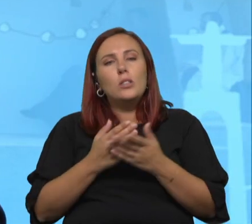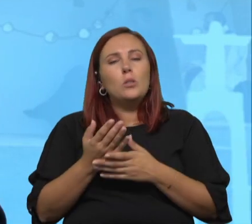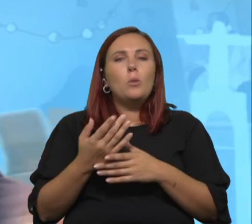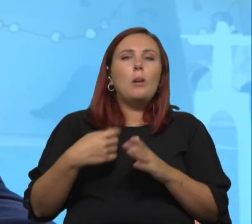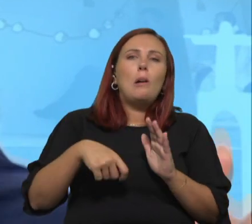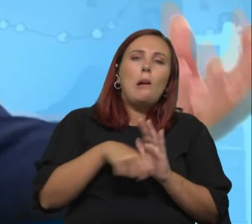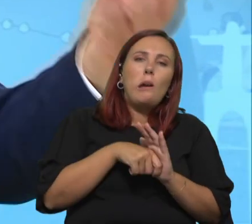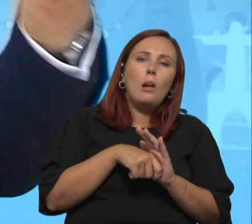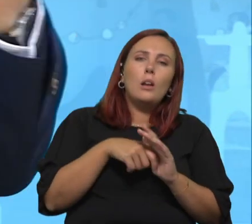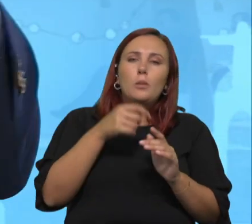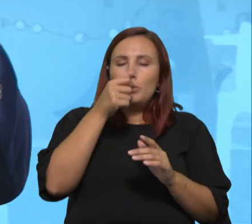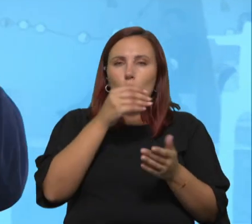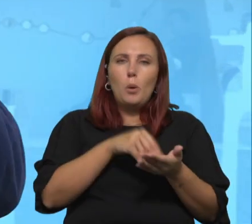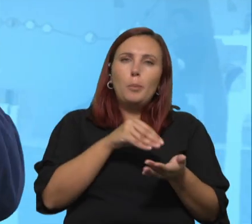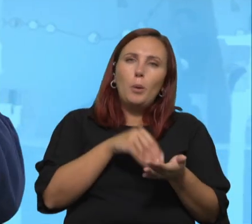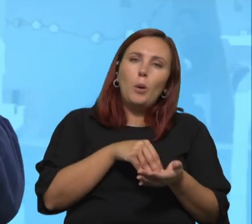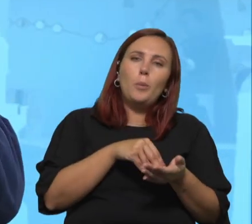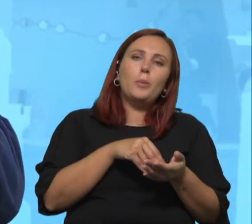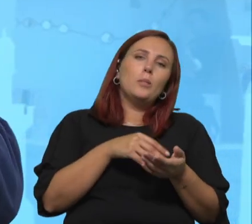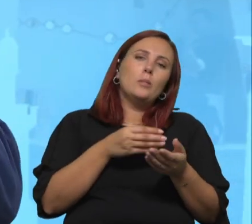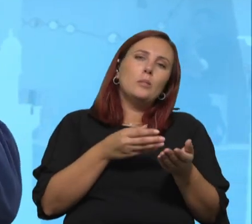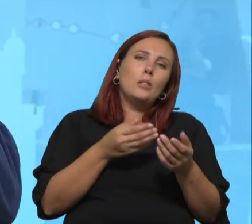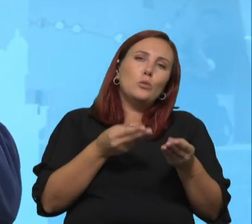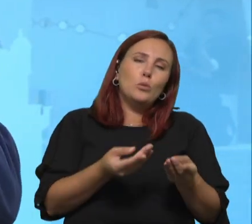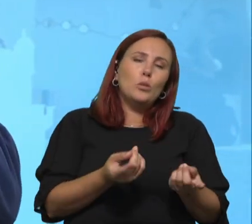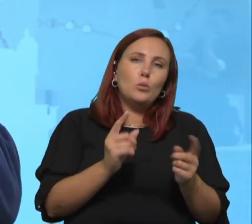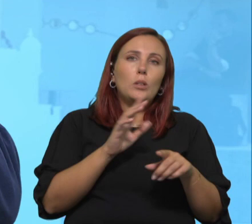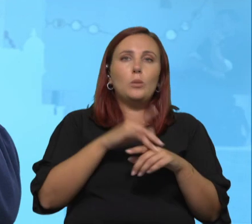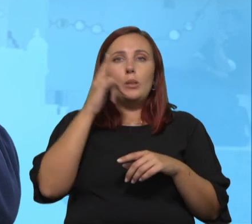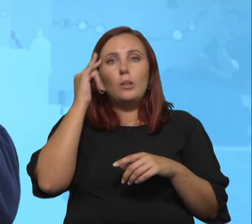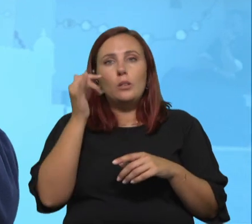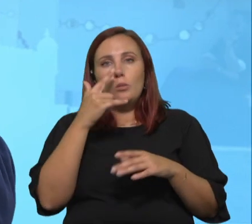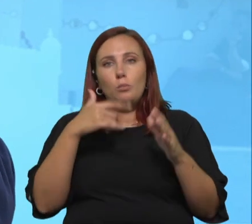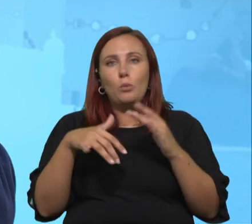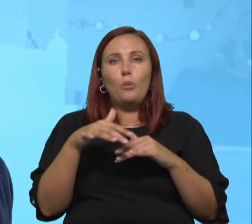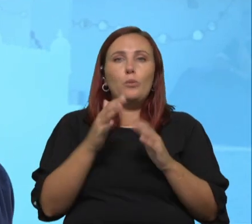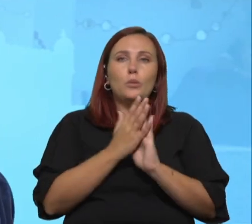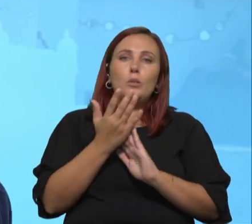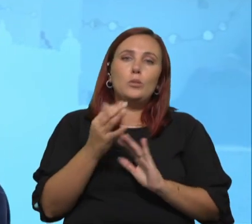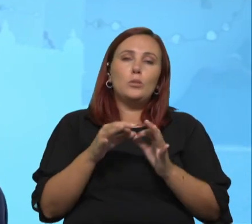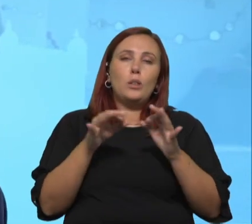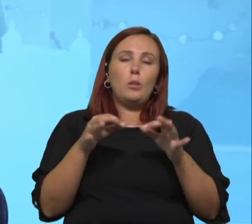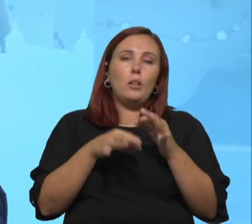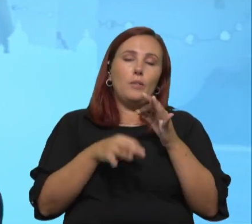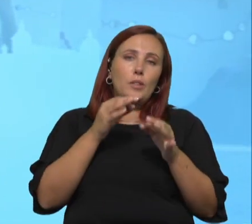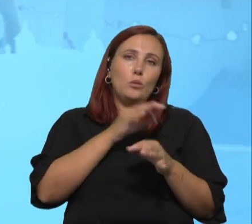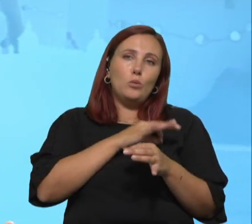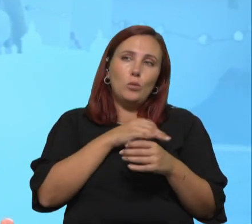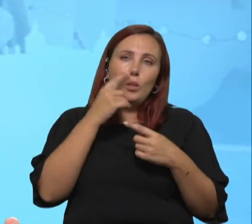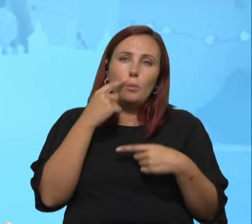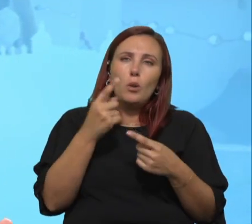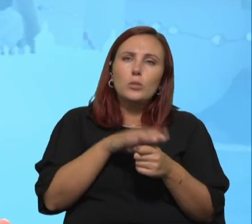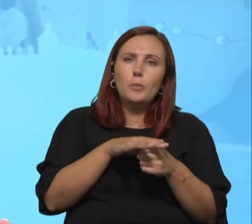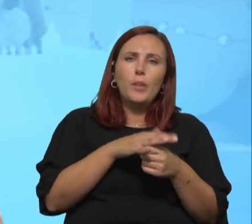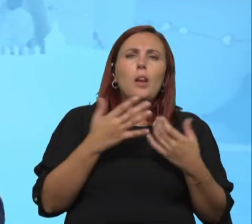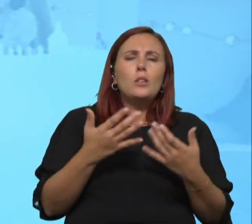ao órfão. Jesus vai retomar esta ideia do povo de Deus como a vinha do Senhor e vai-lhes pôr esta situação. Deve ou não o